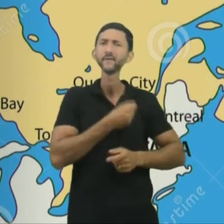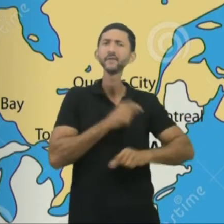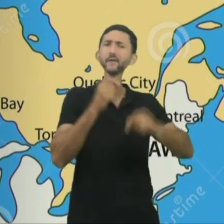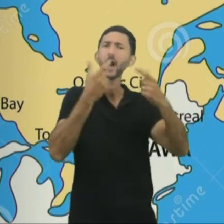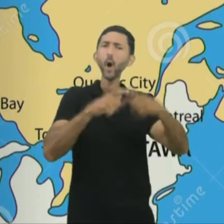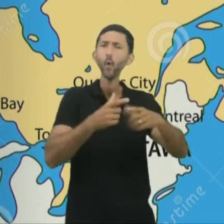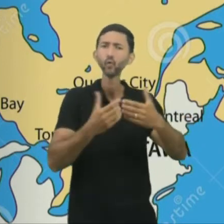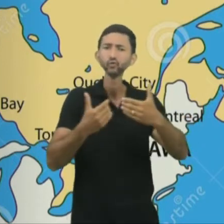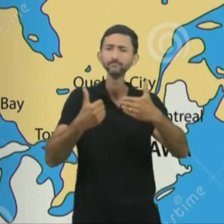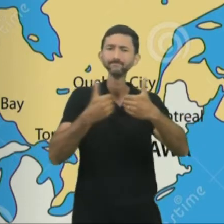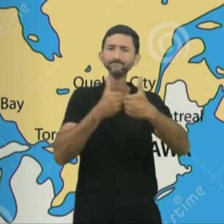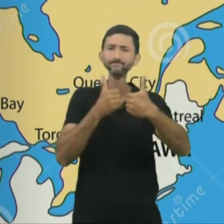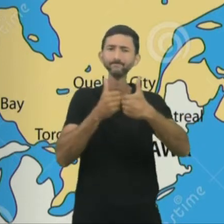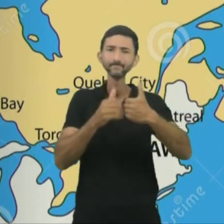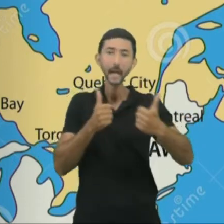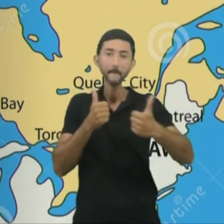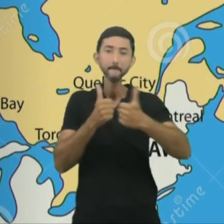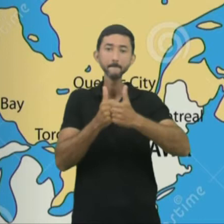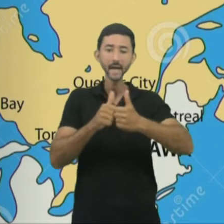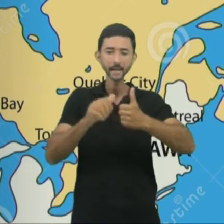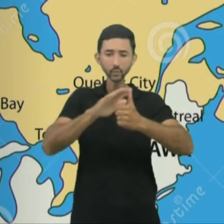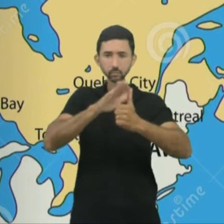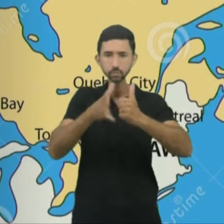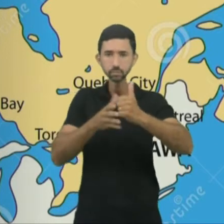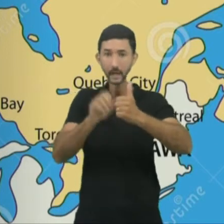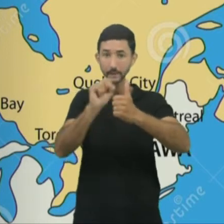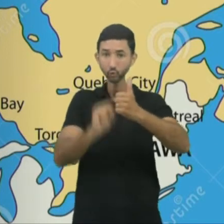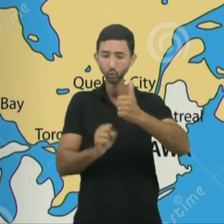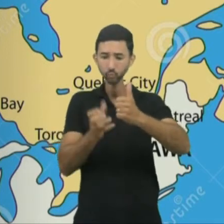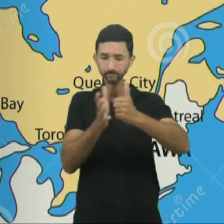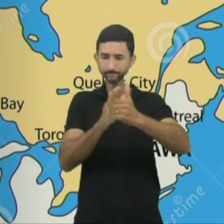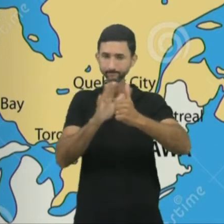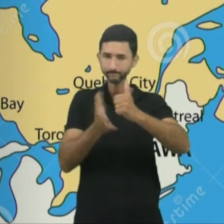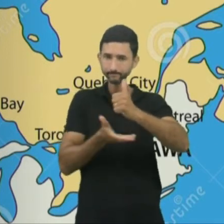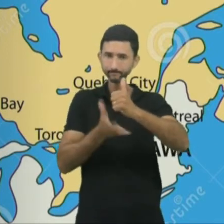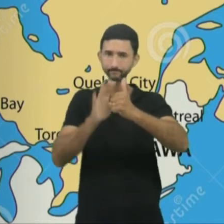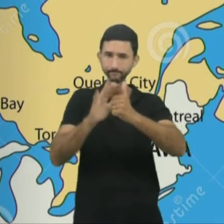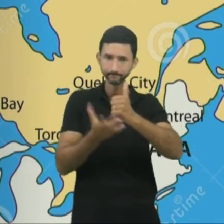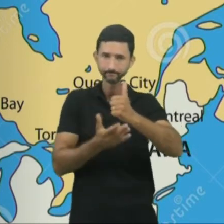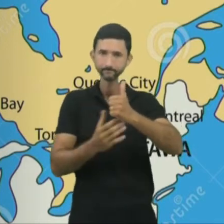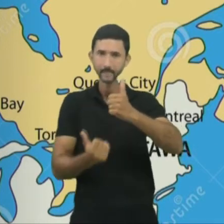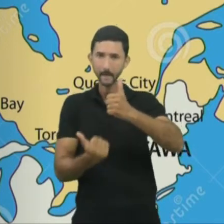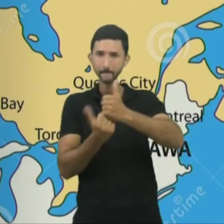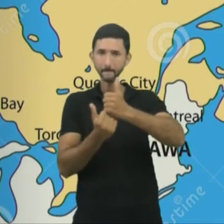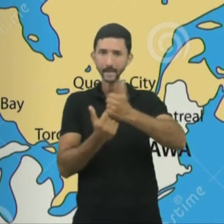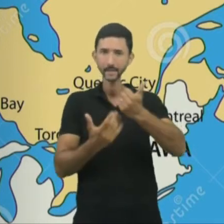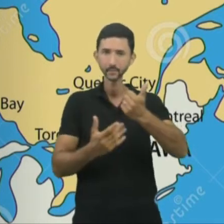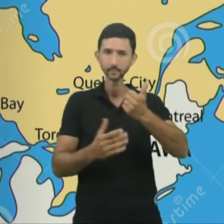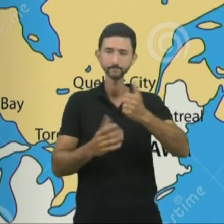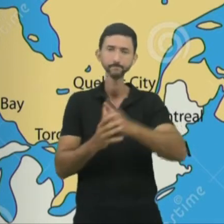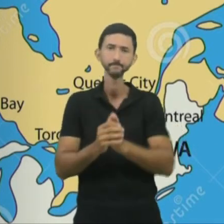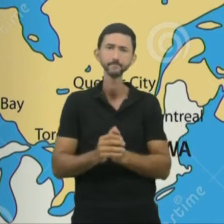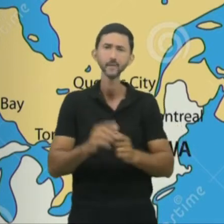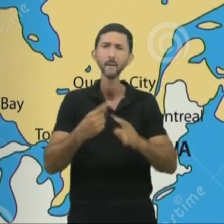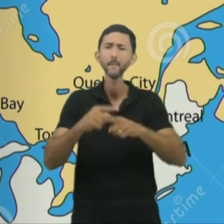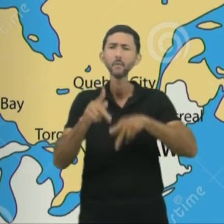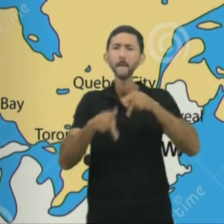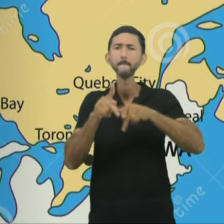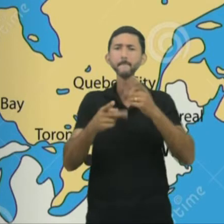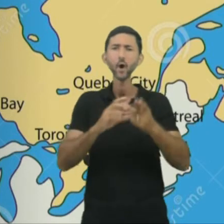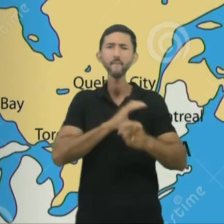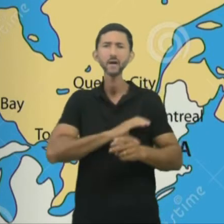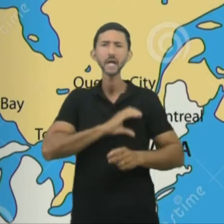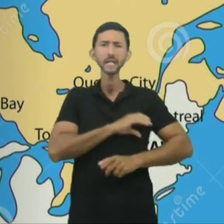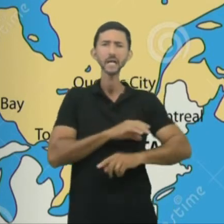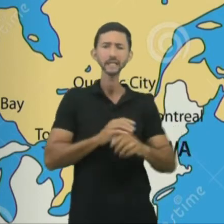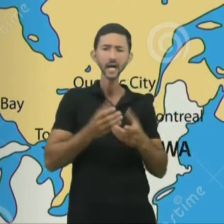está na fronteira com os Estados Unidos, está na parte sul. Porque a população do Canadá